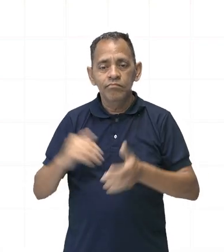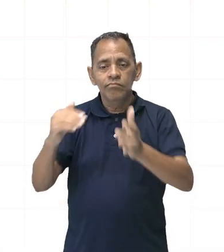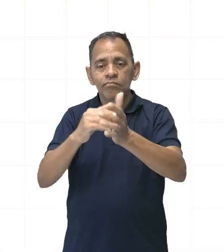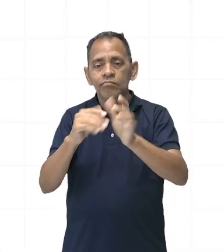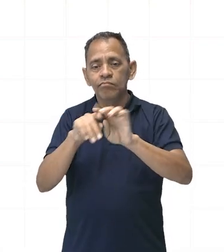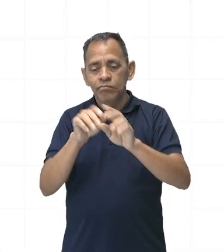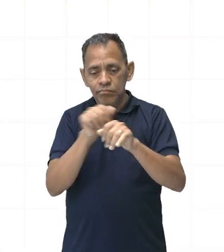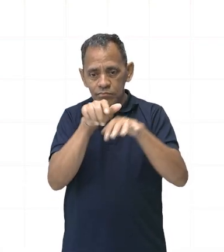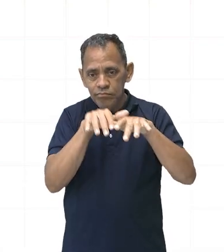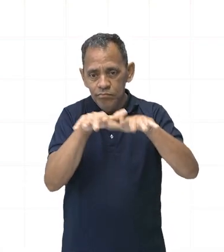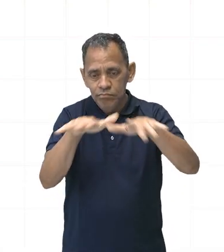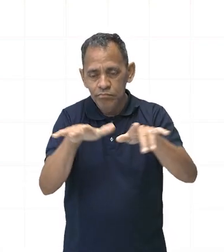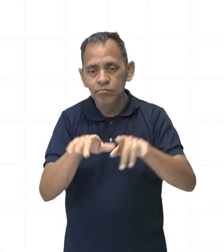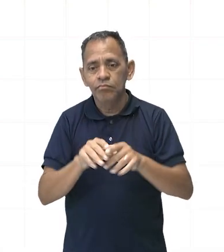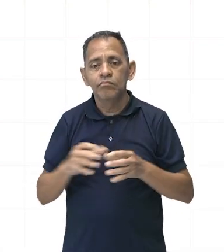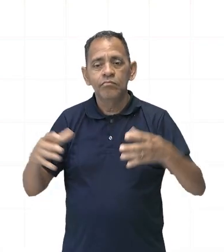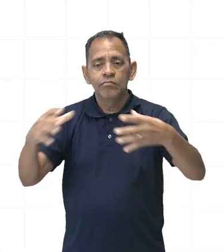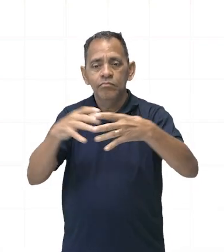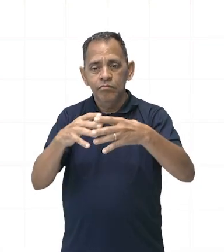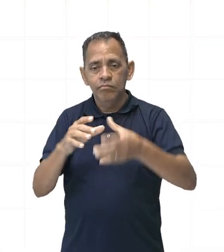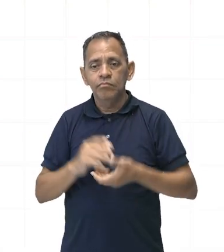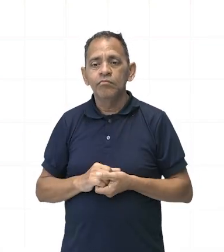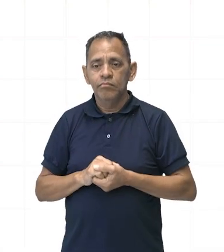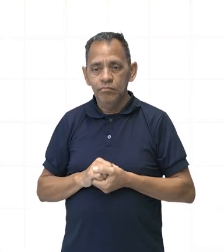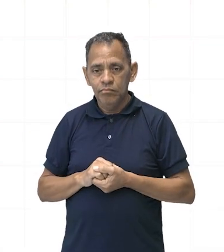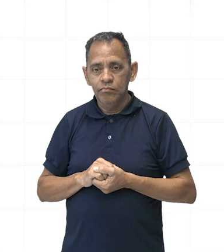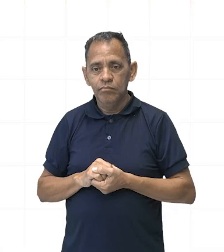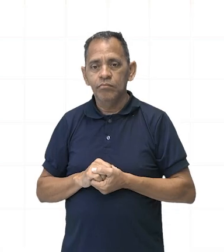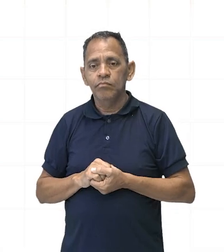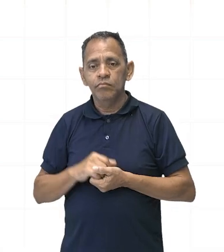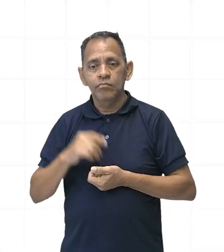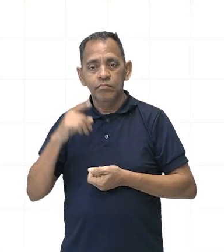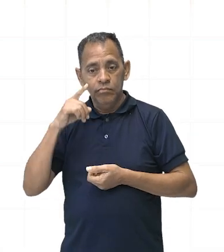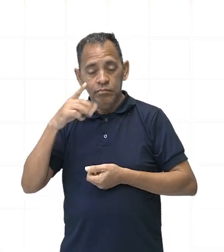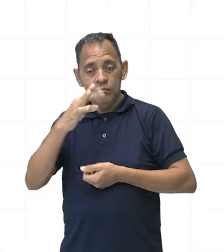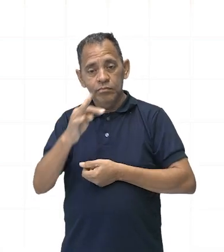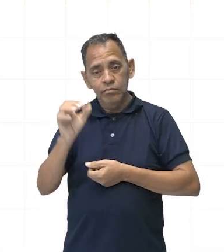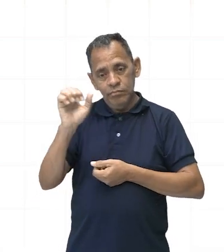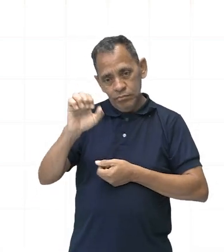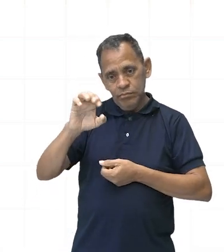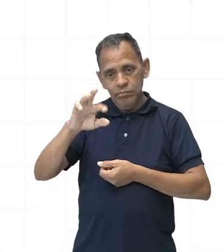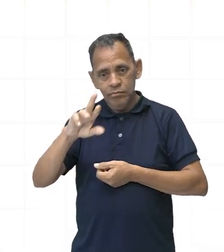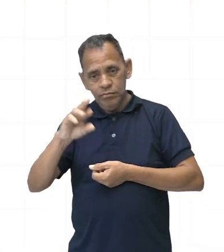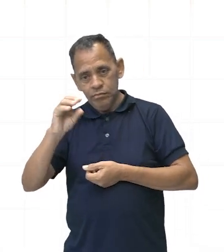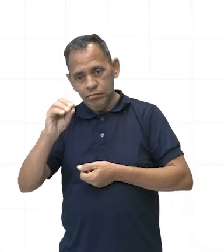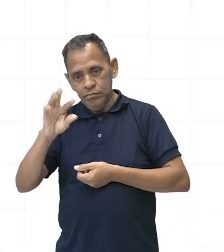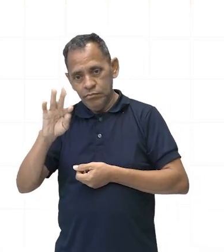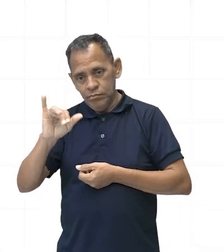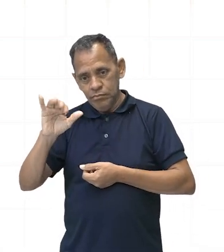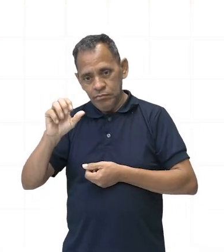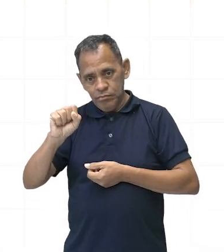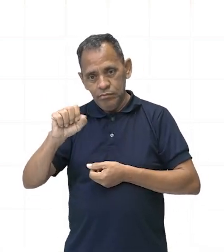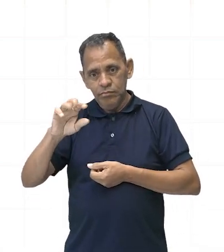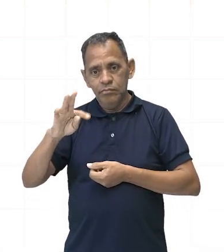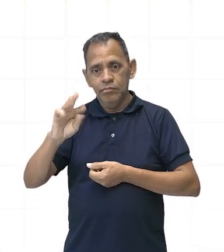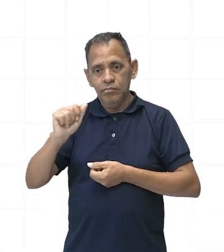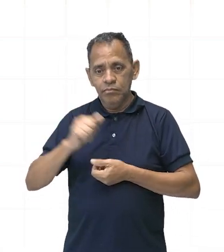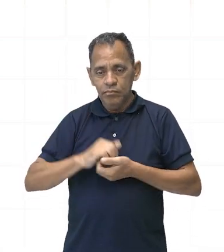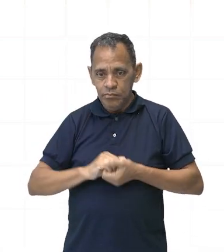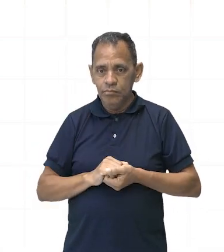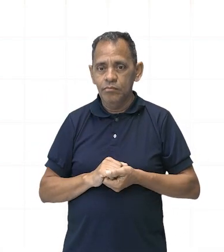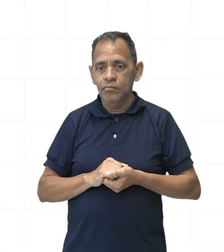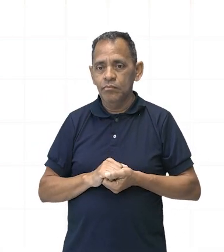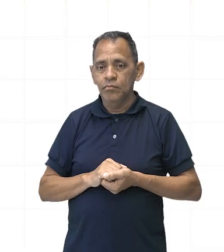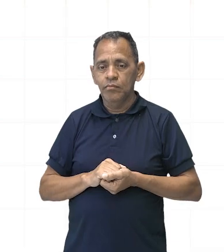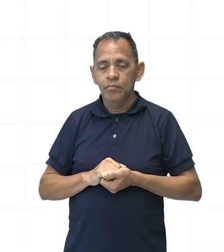grupo terrorista do Estado Islâmico. Olha só, por um lado, né, é de uma forma positiva, porém,